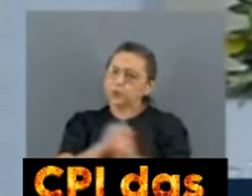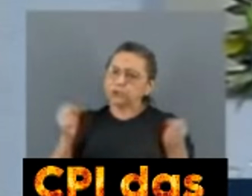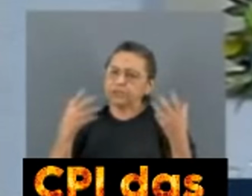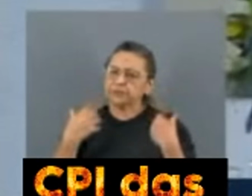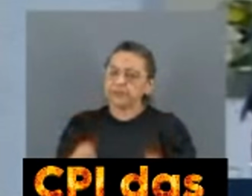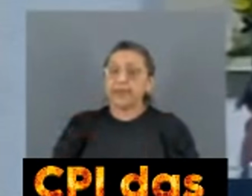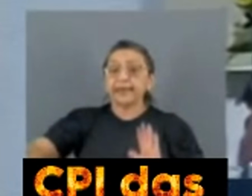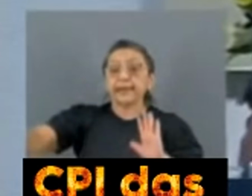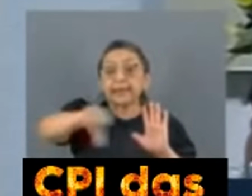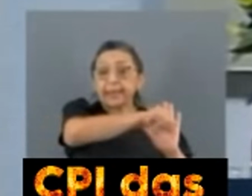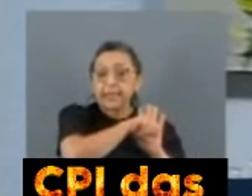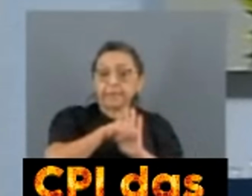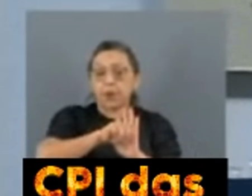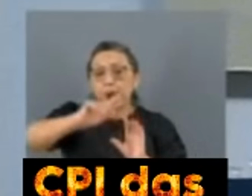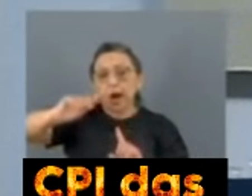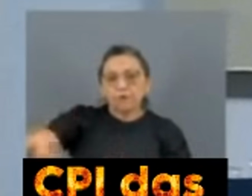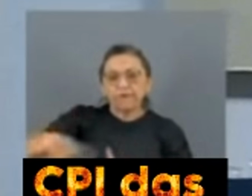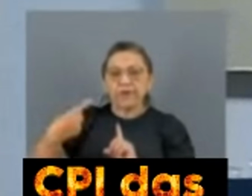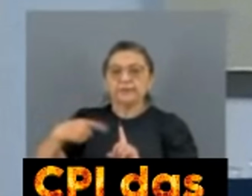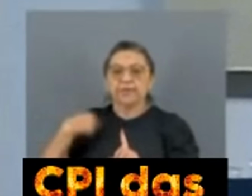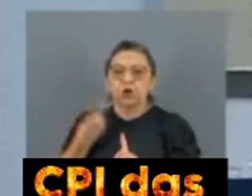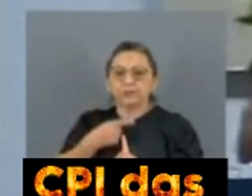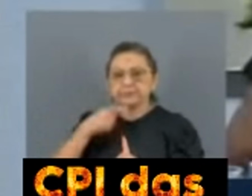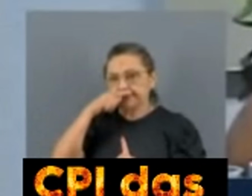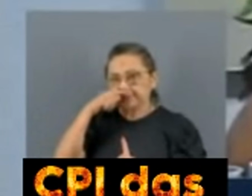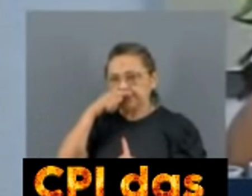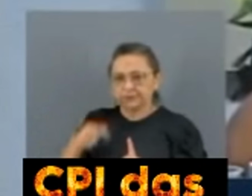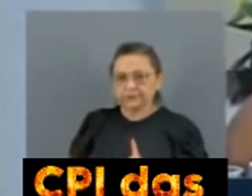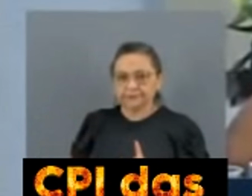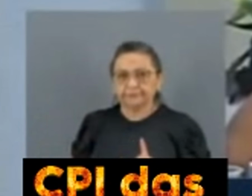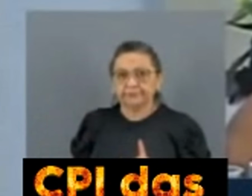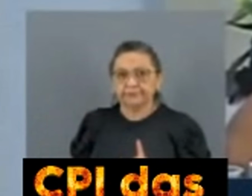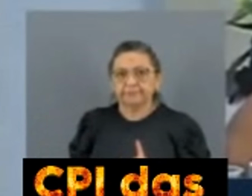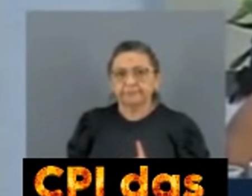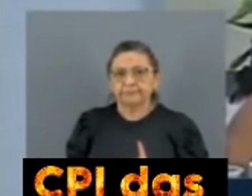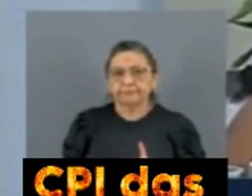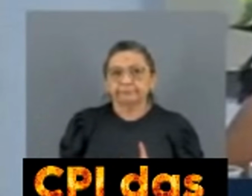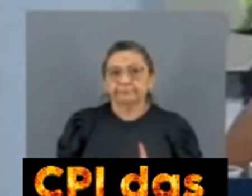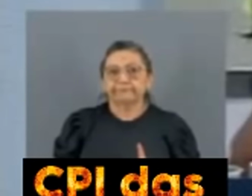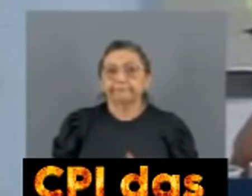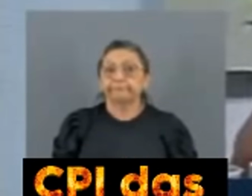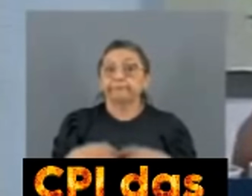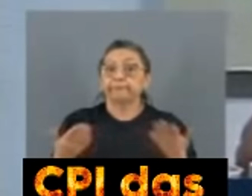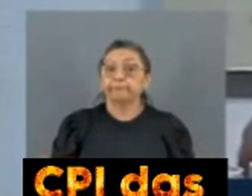é inadmissível. É um crime, é uma ofensa para nós.